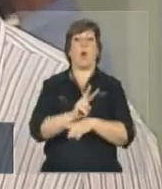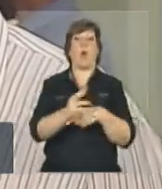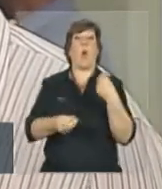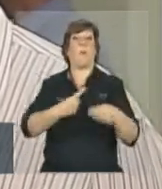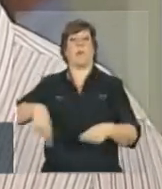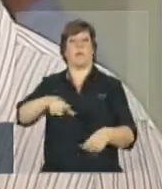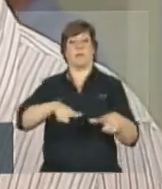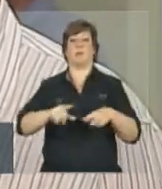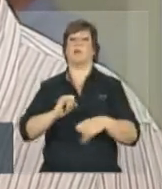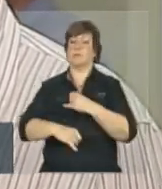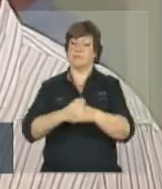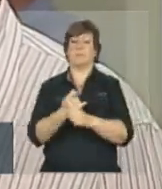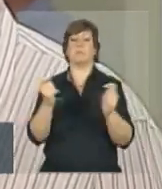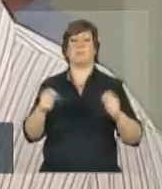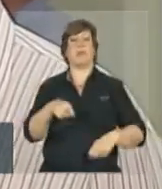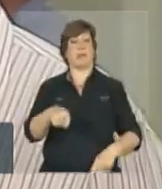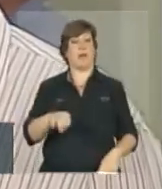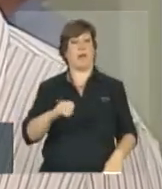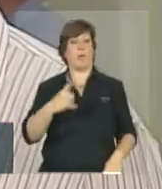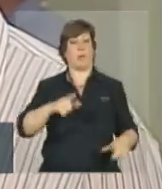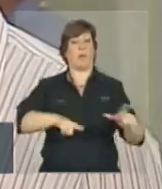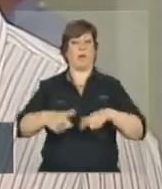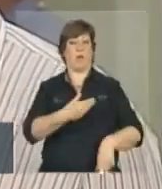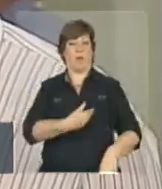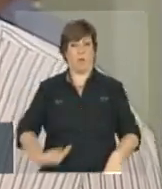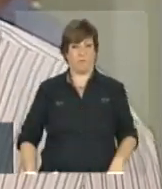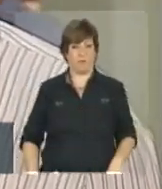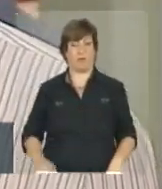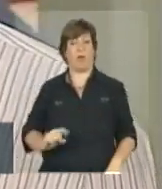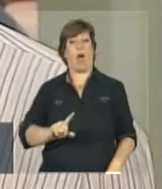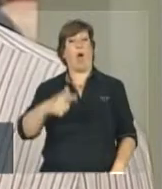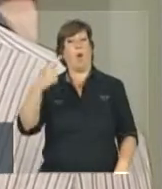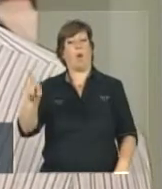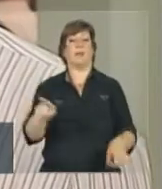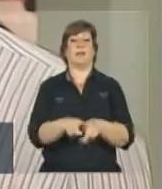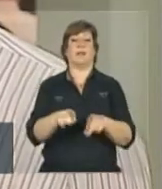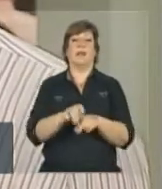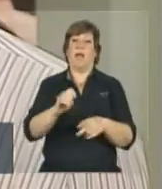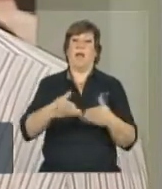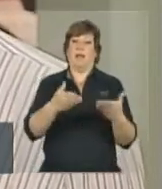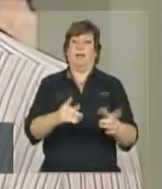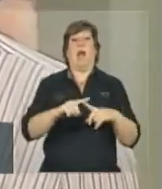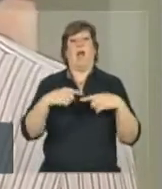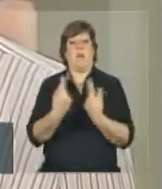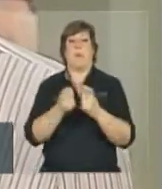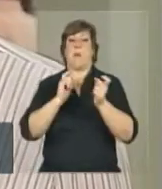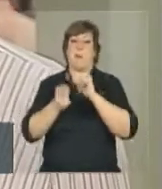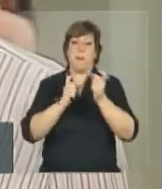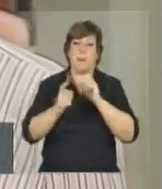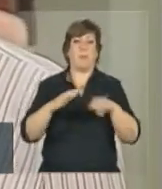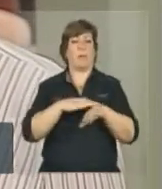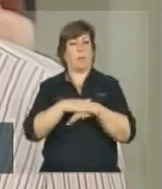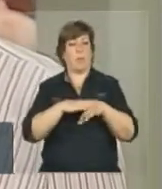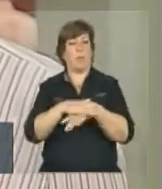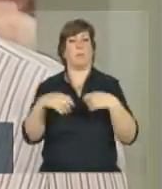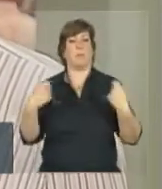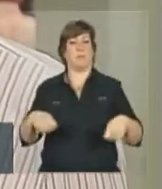serviços online. Essa é uma ação do governo e a outra é essa no sentido das reuniões, né? Fazer reuniões e